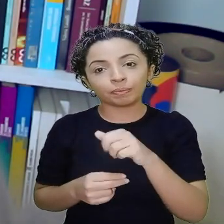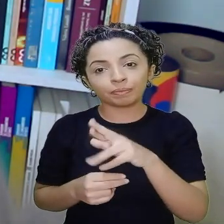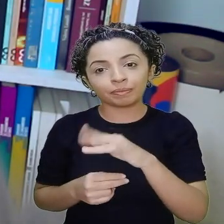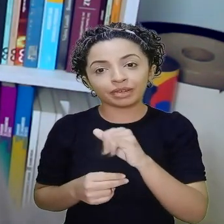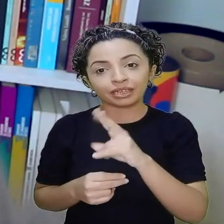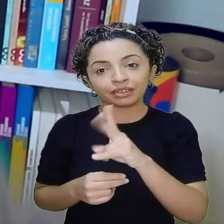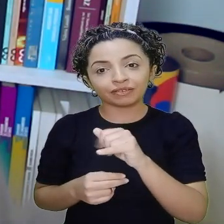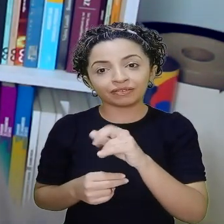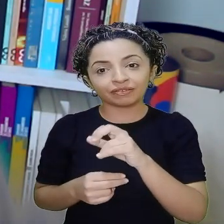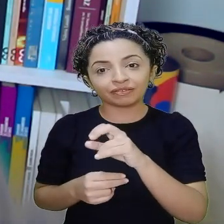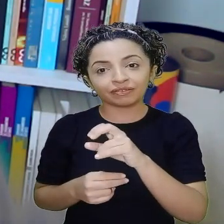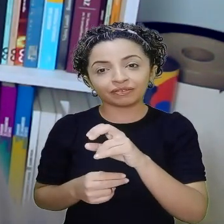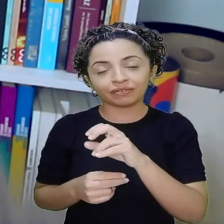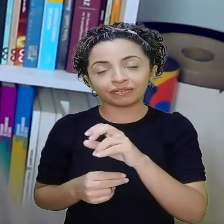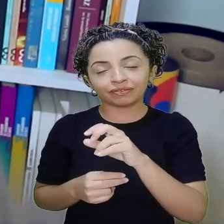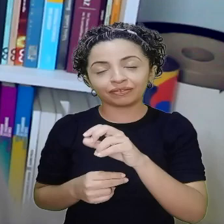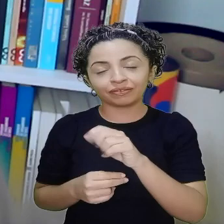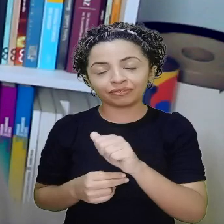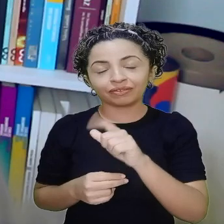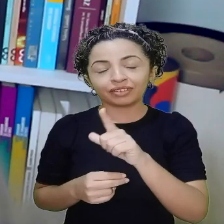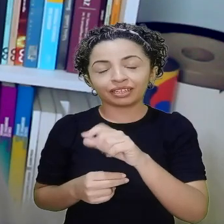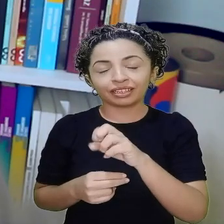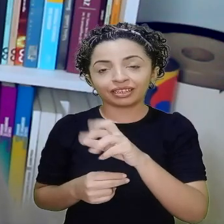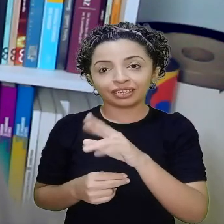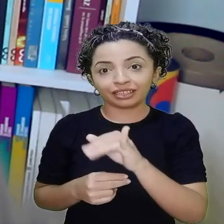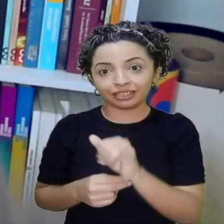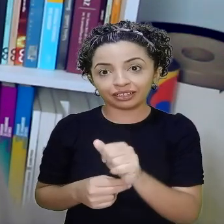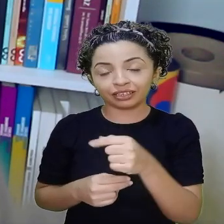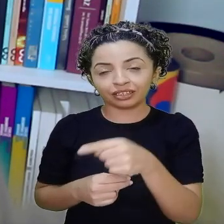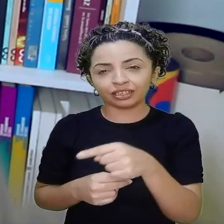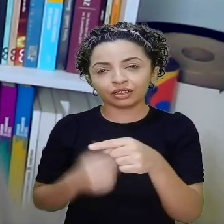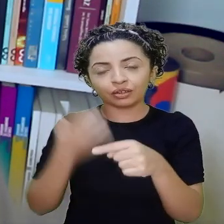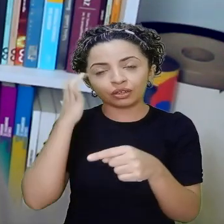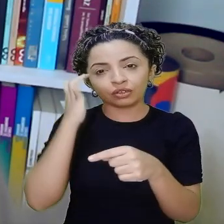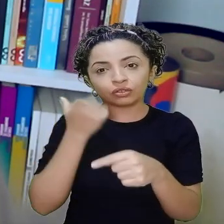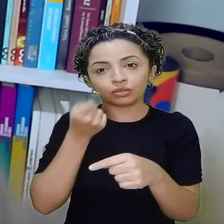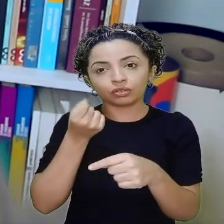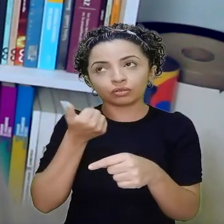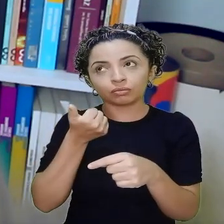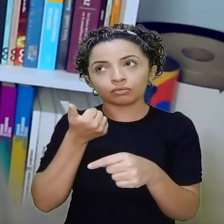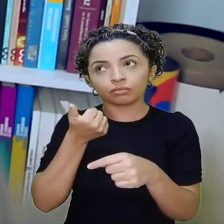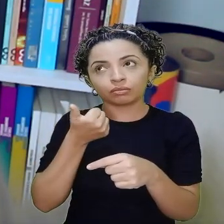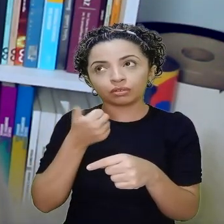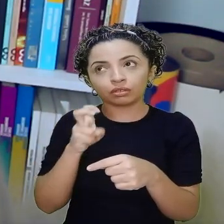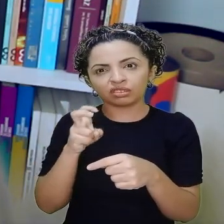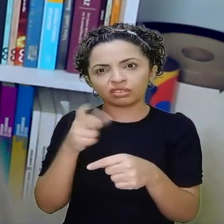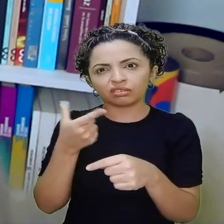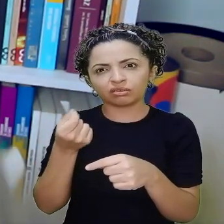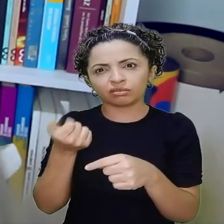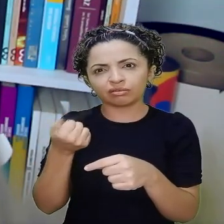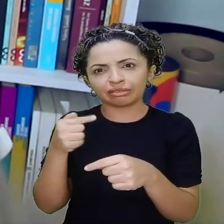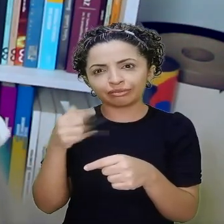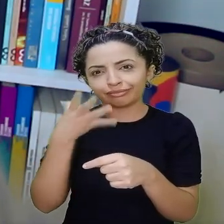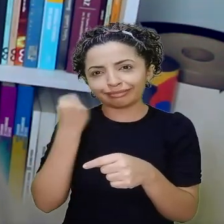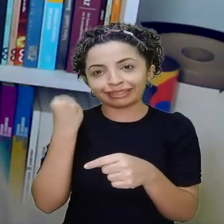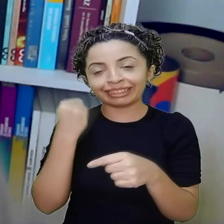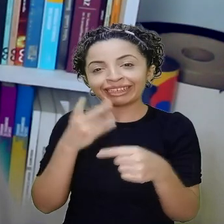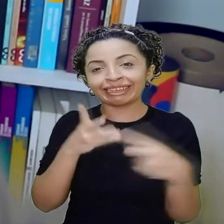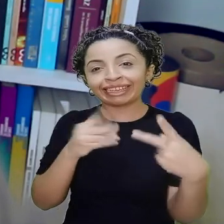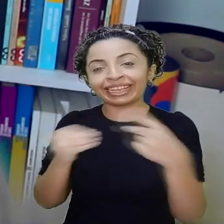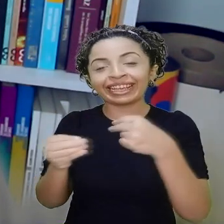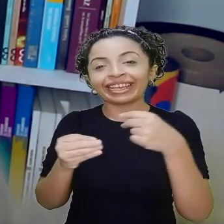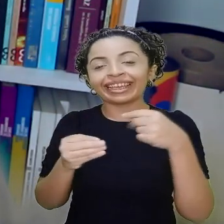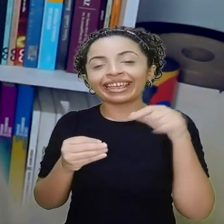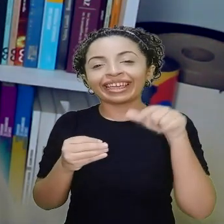foi vencedor do prêmio Jabuti de melhor romance de 2015, se eu não estou enganado, 2017, enfim, não lembro a data.